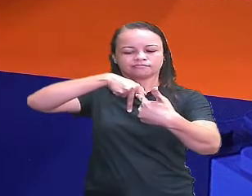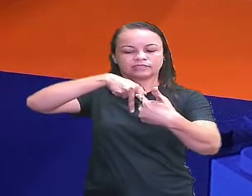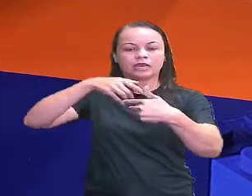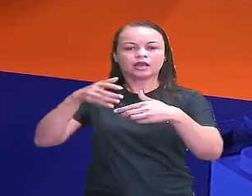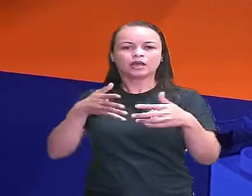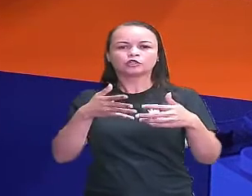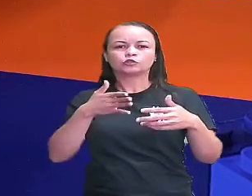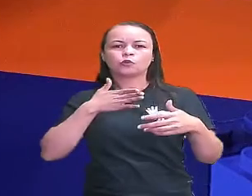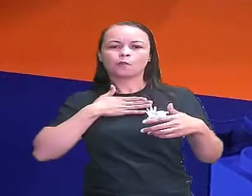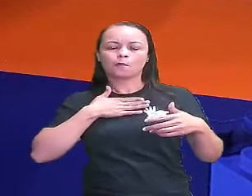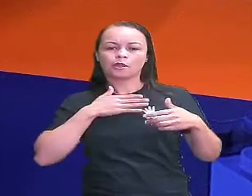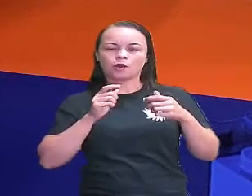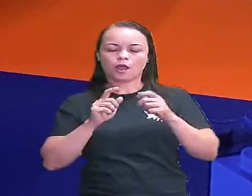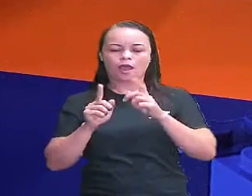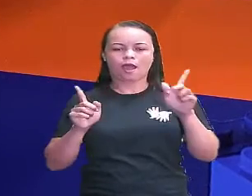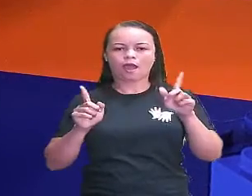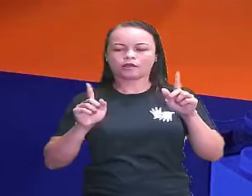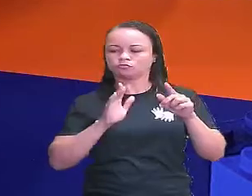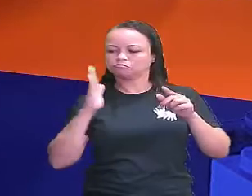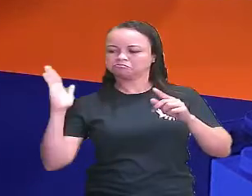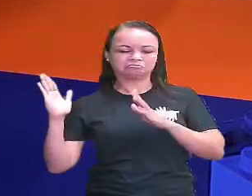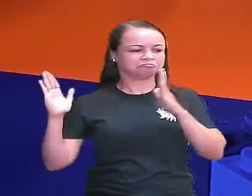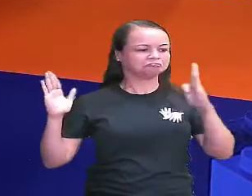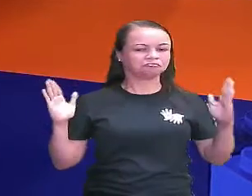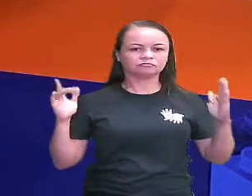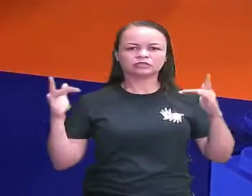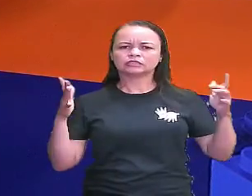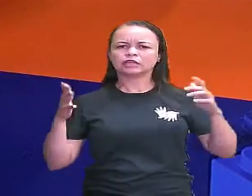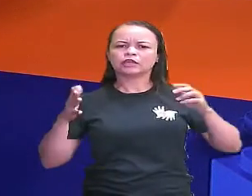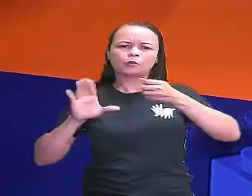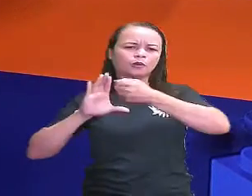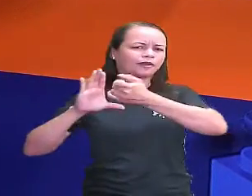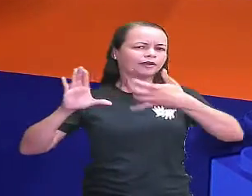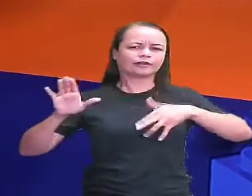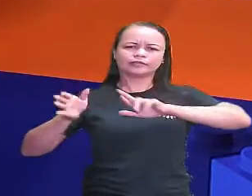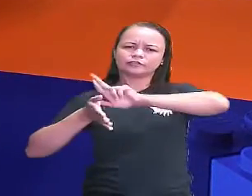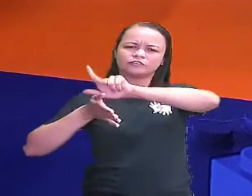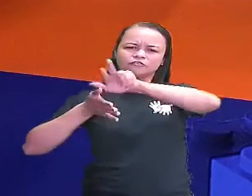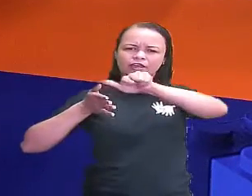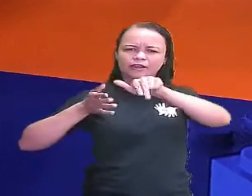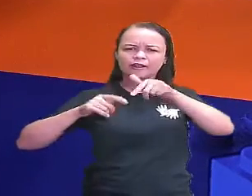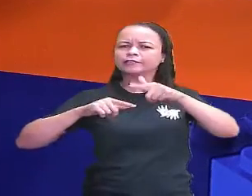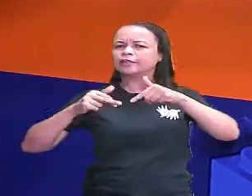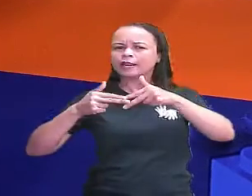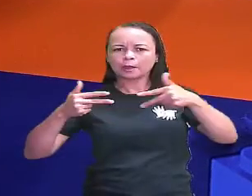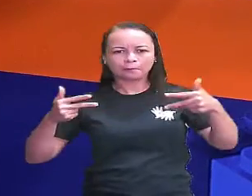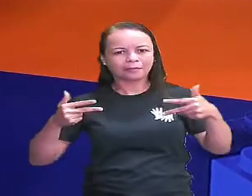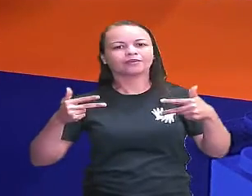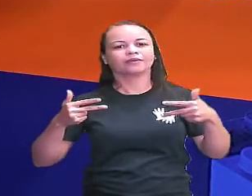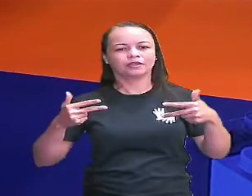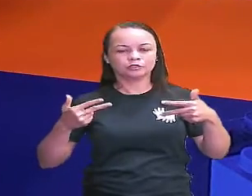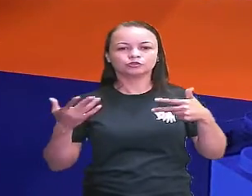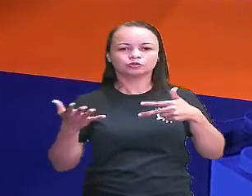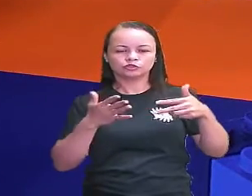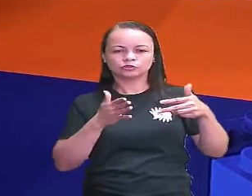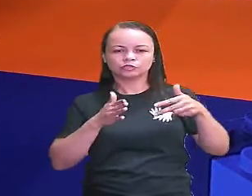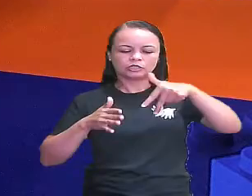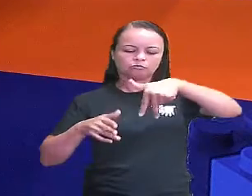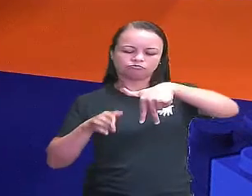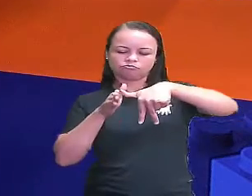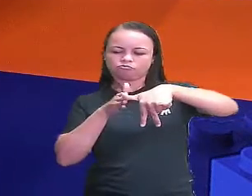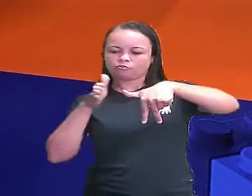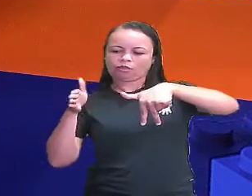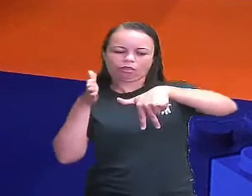tenho vários outros objetos, eu tenho várias outras características, vários outros elementos que compõem a